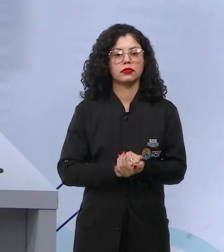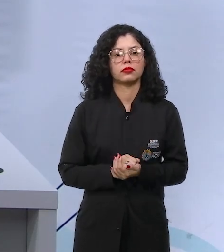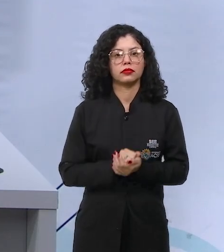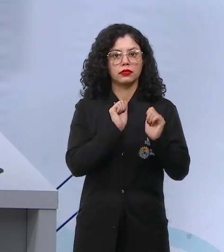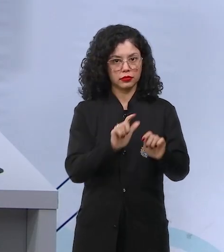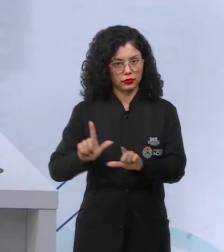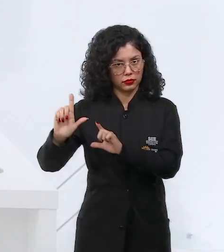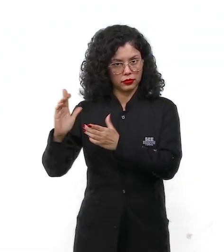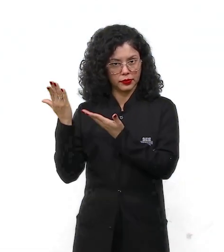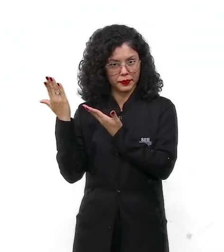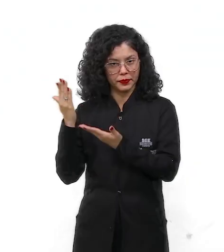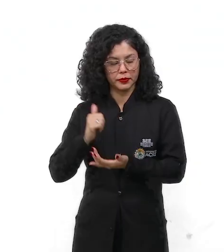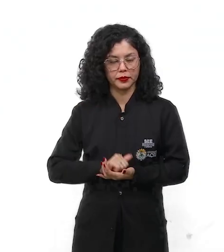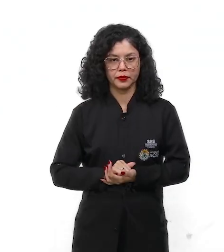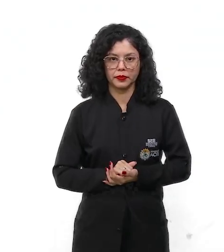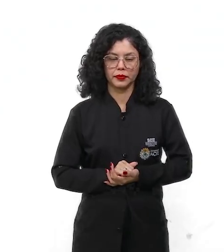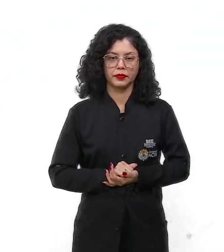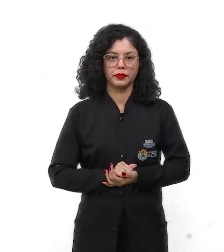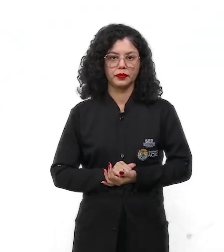acompanha comigo.